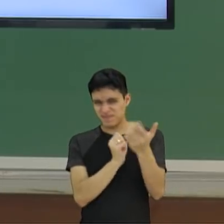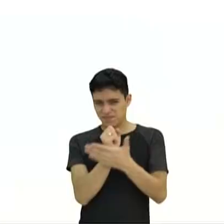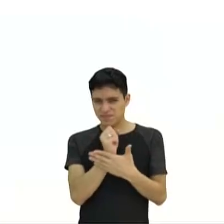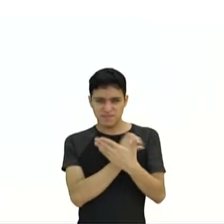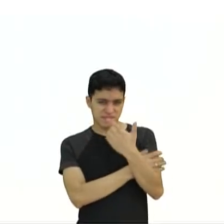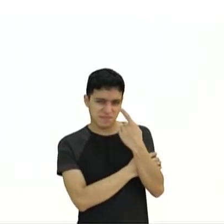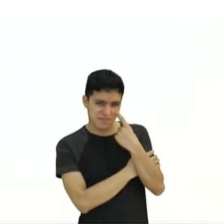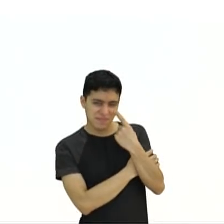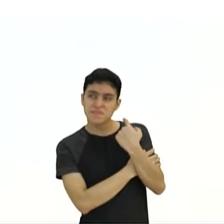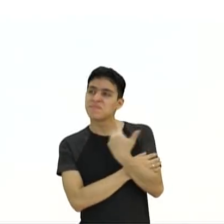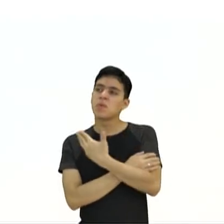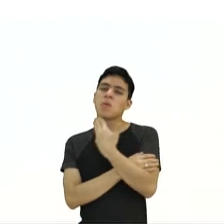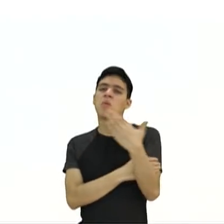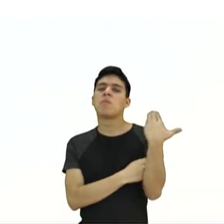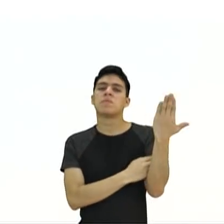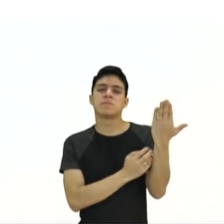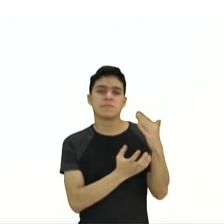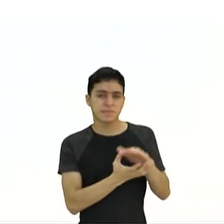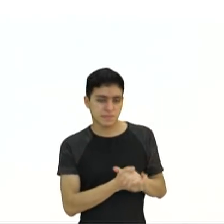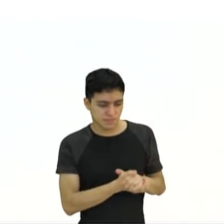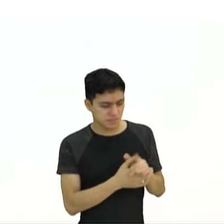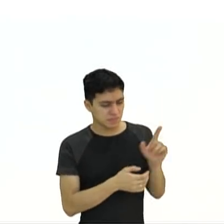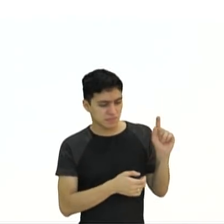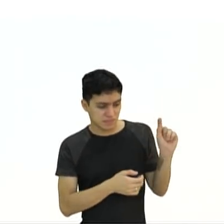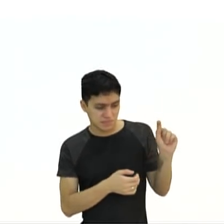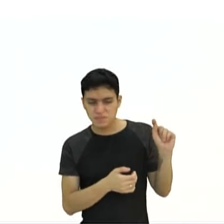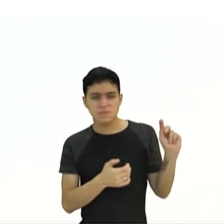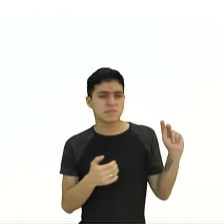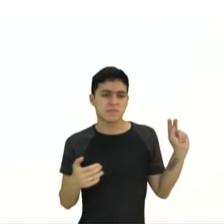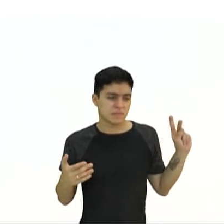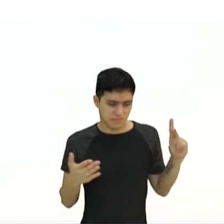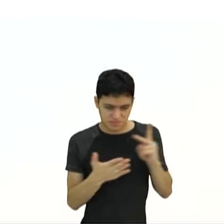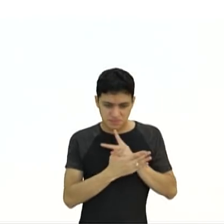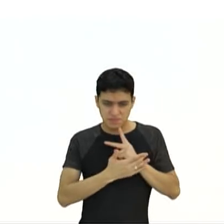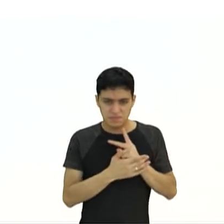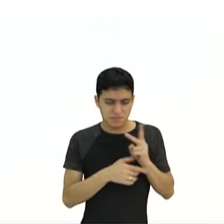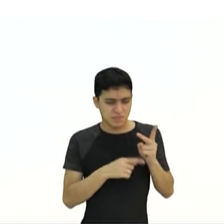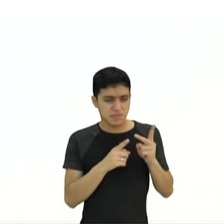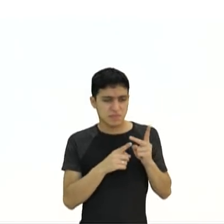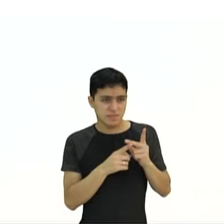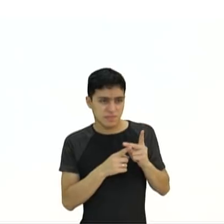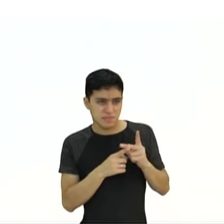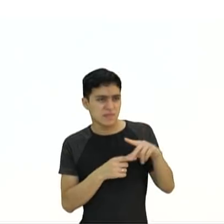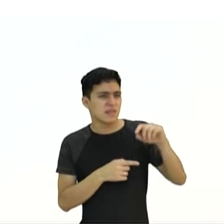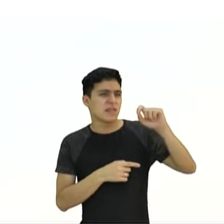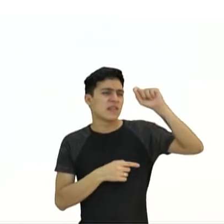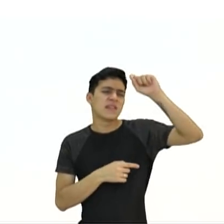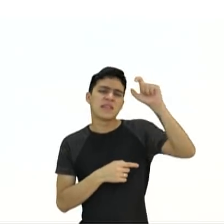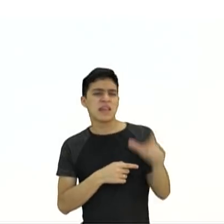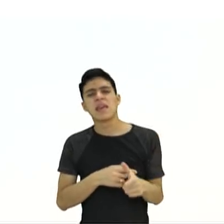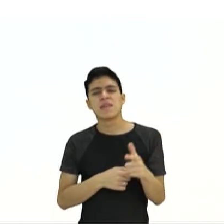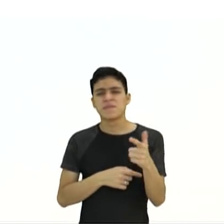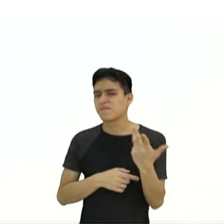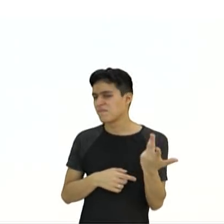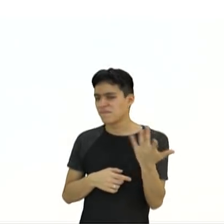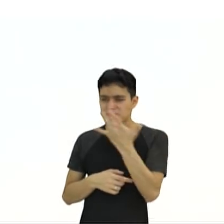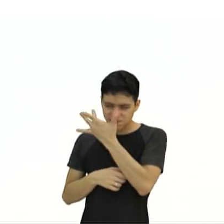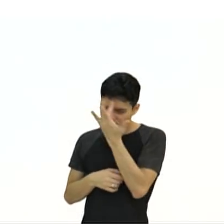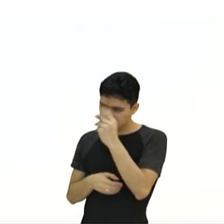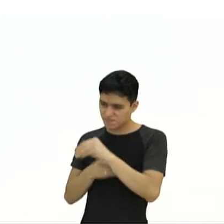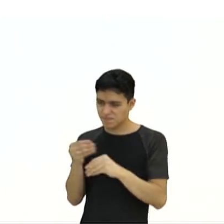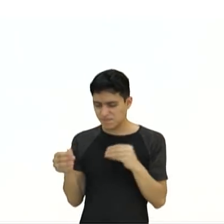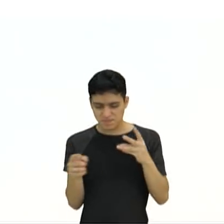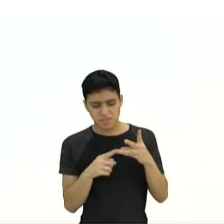só comigo quais são. O que acontece, a ação, o fato, quem, o agente, são os